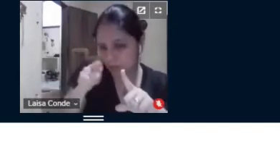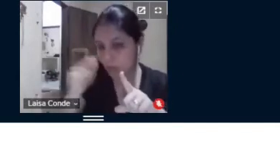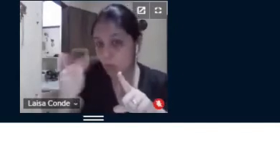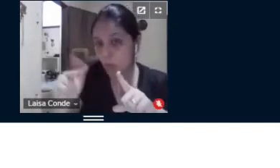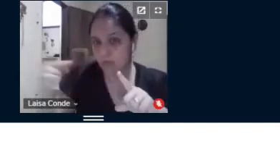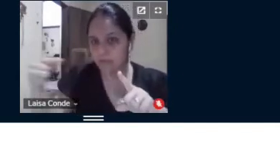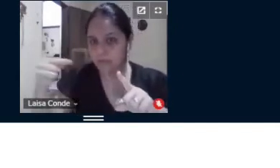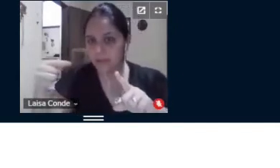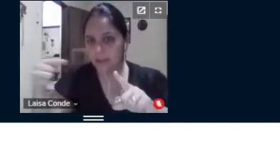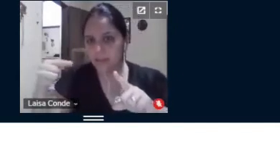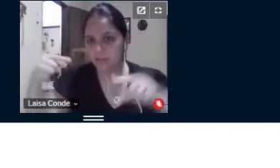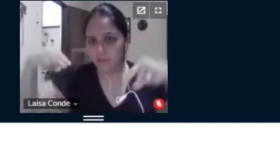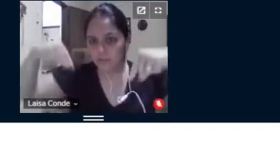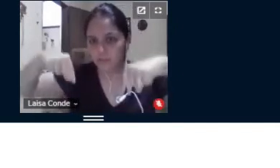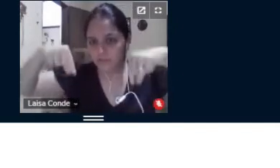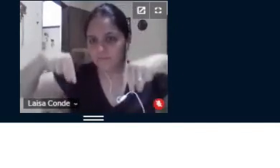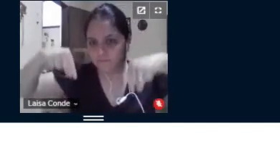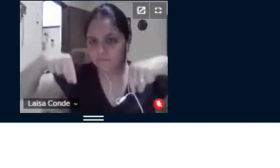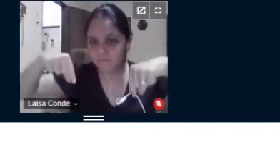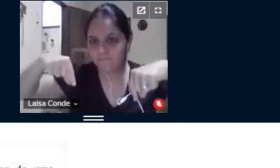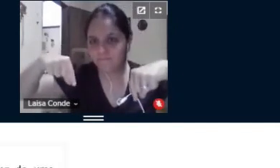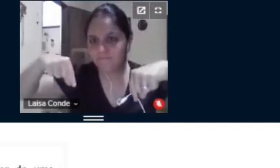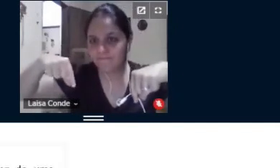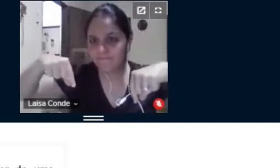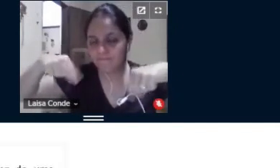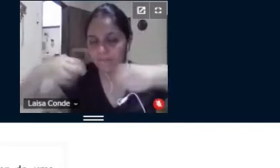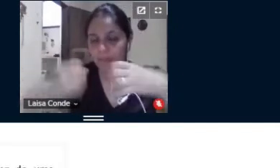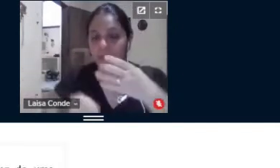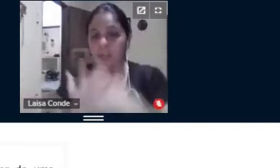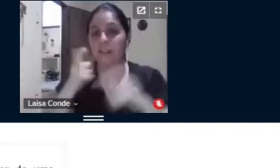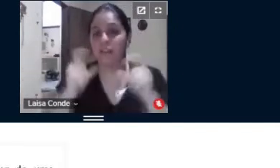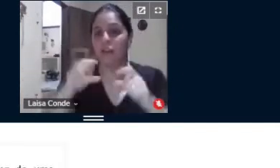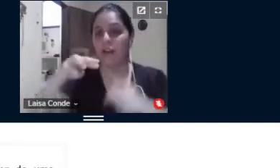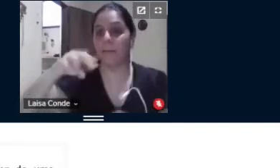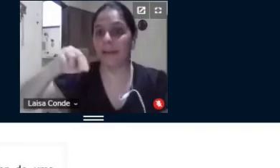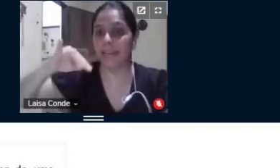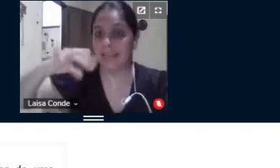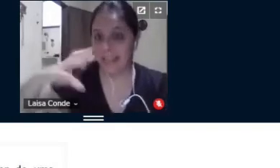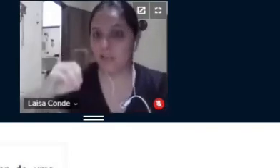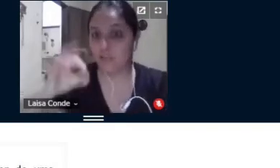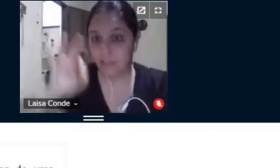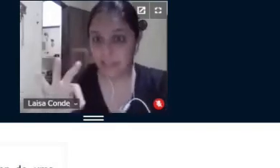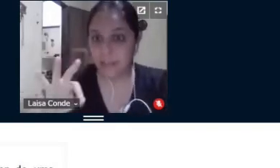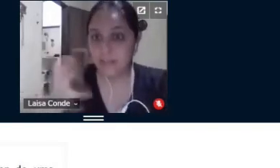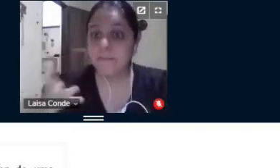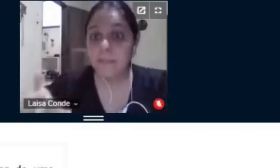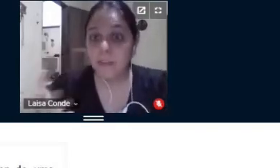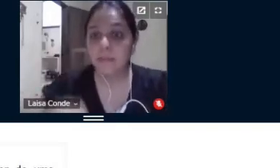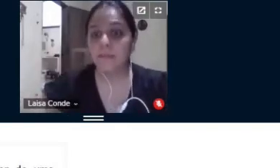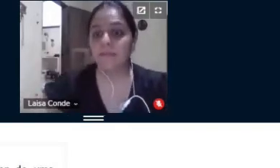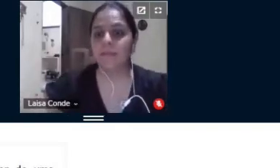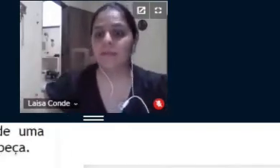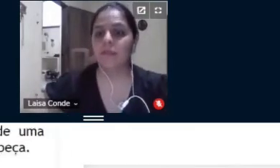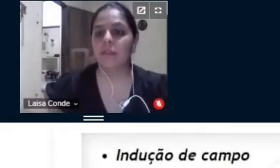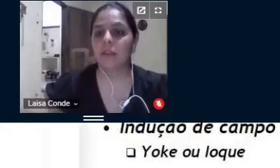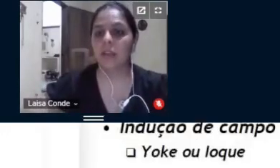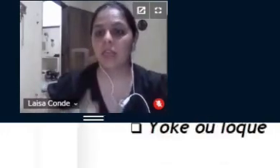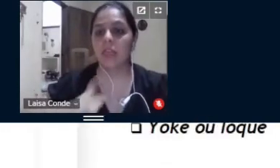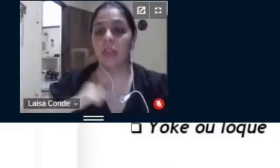outro negativo, para a gente criar aquele campo magnético, certo? Então aqui, ó, a gente tem a